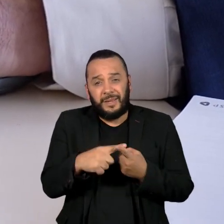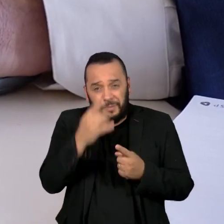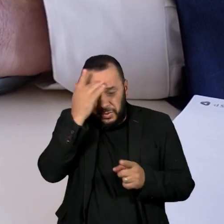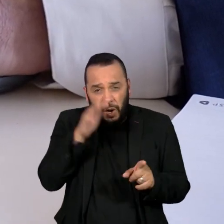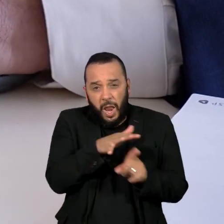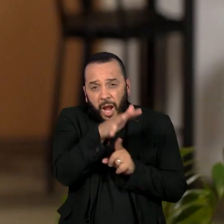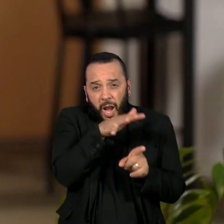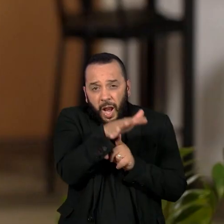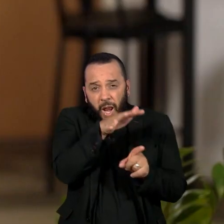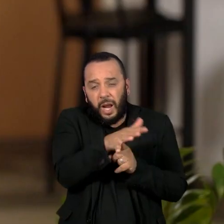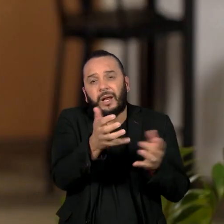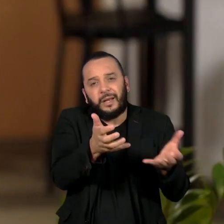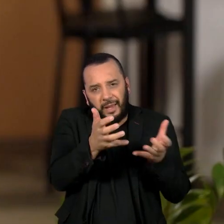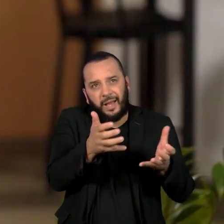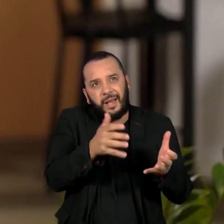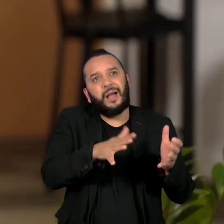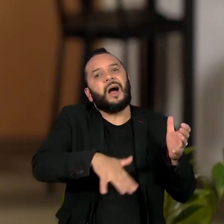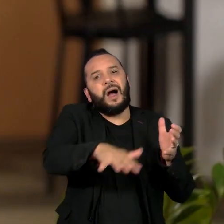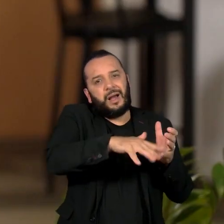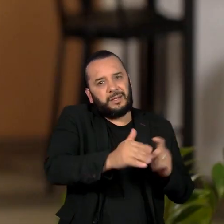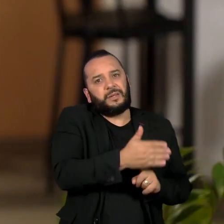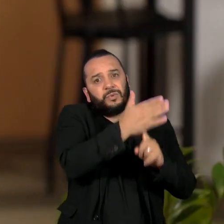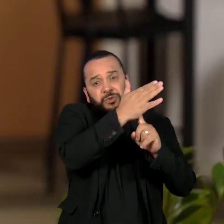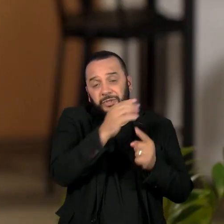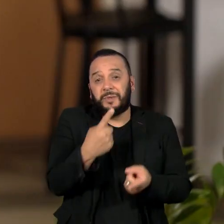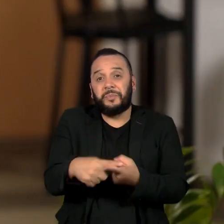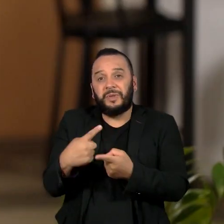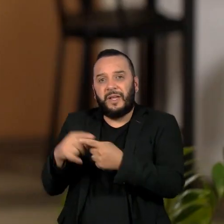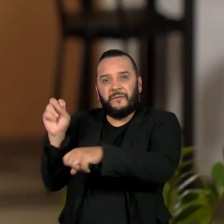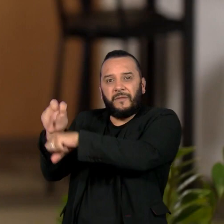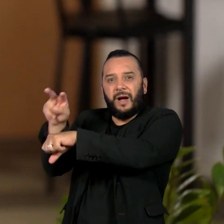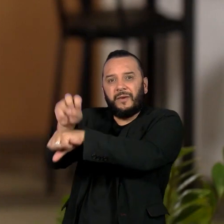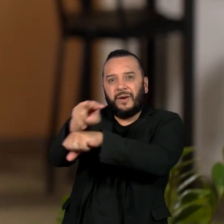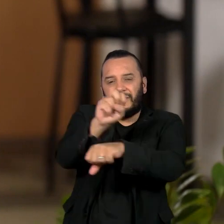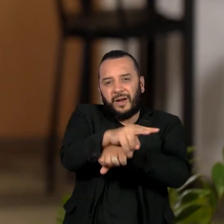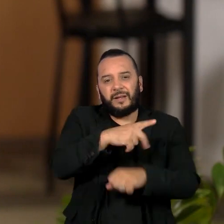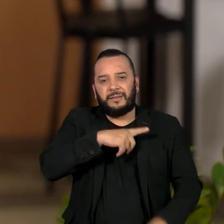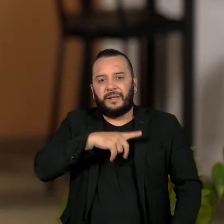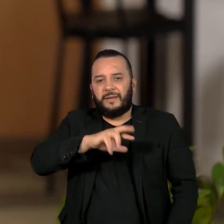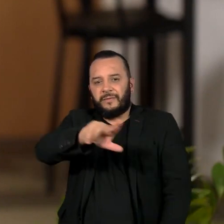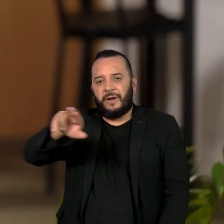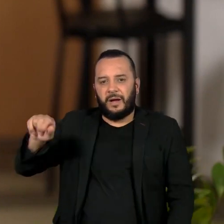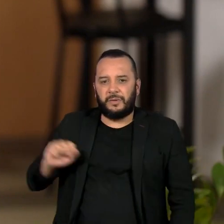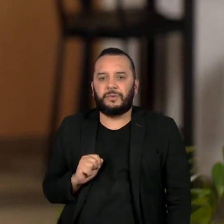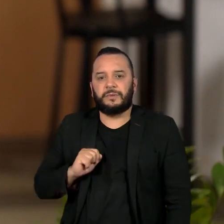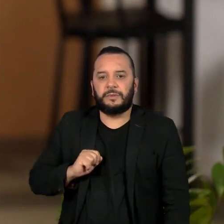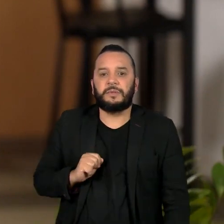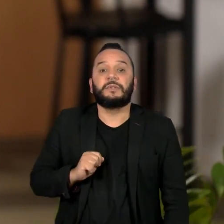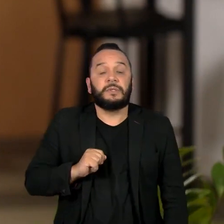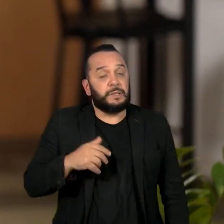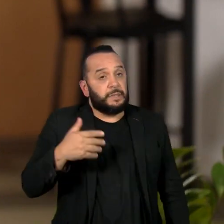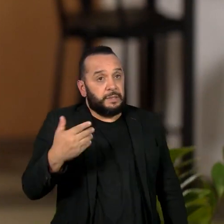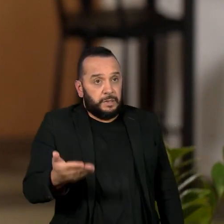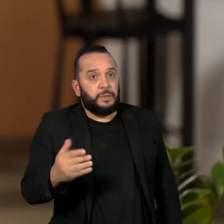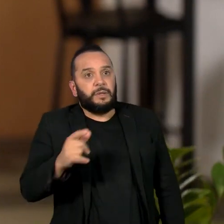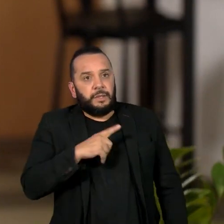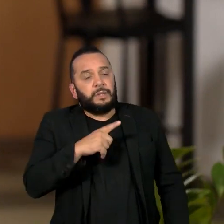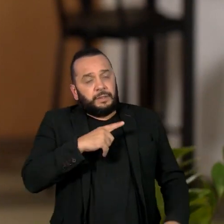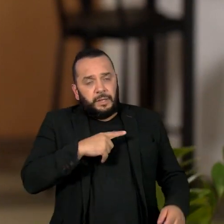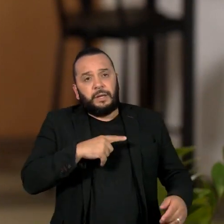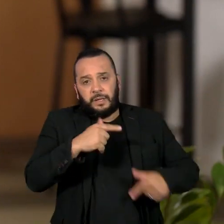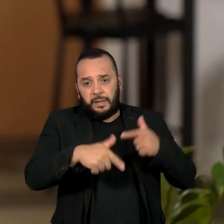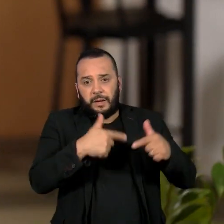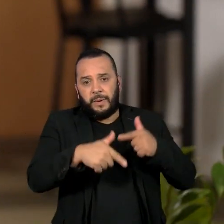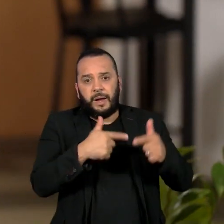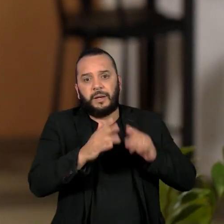nesse segmento. Um dos fatores é que o mercado está muito aquecido. Então, a empregabilidade é muito alta, os